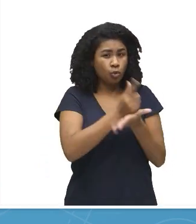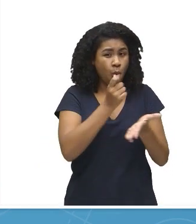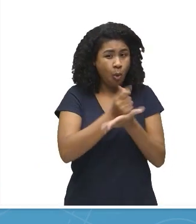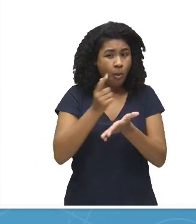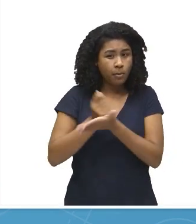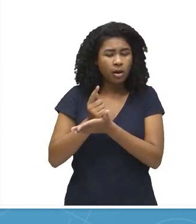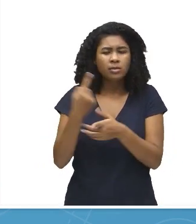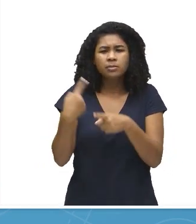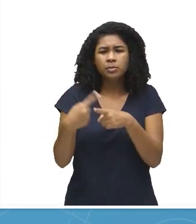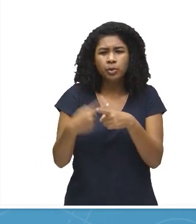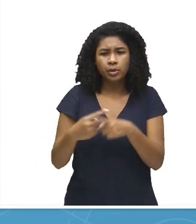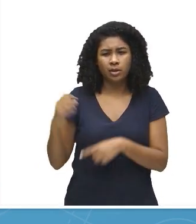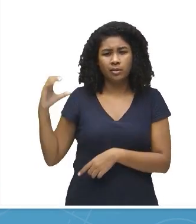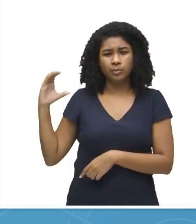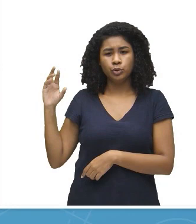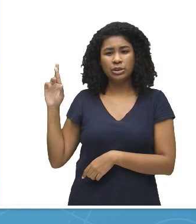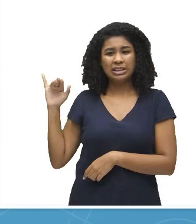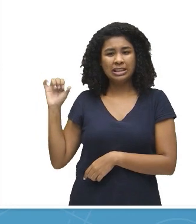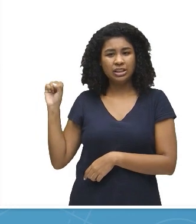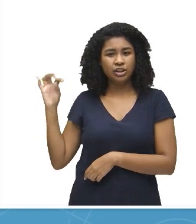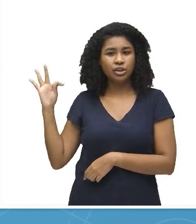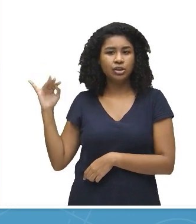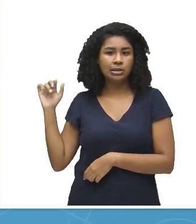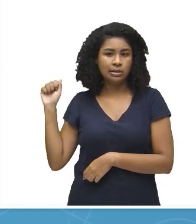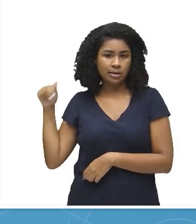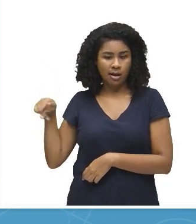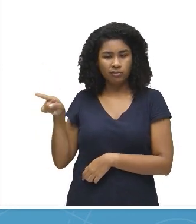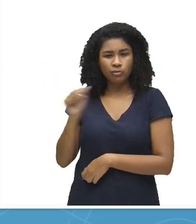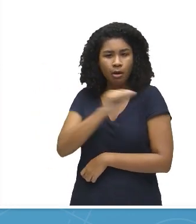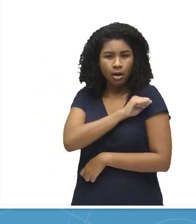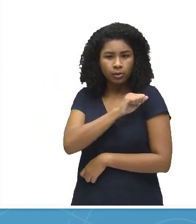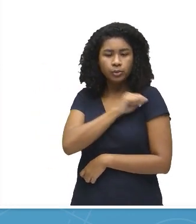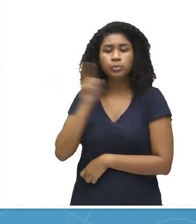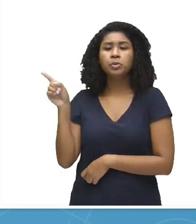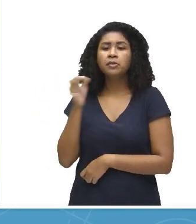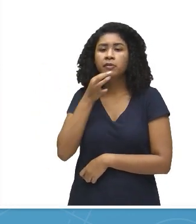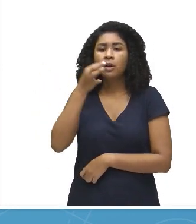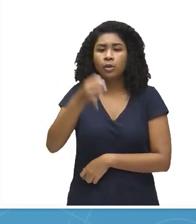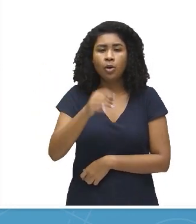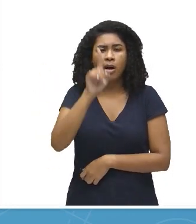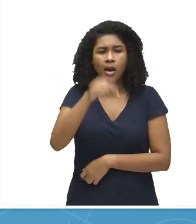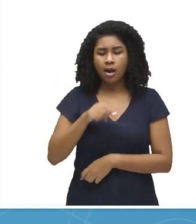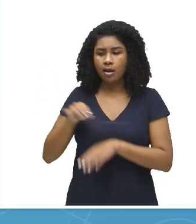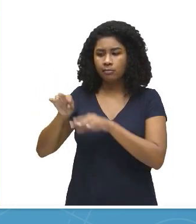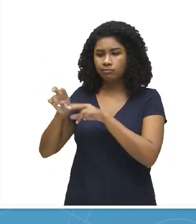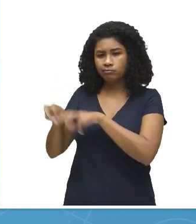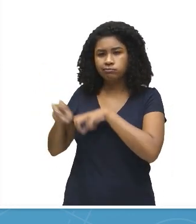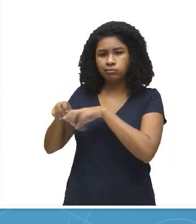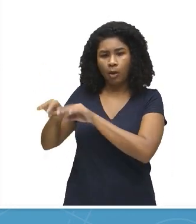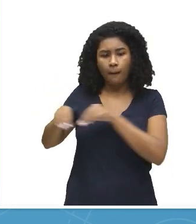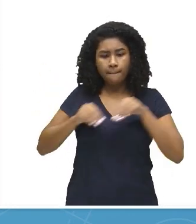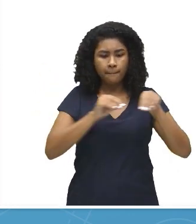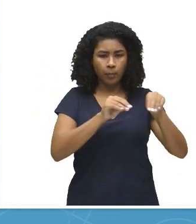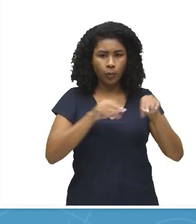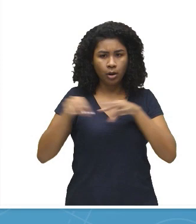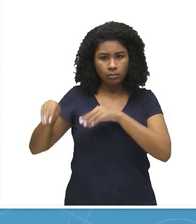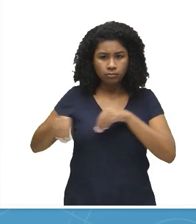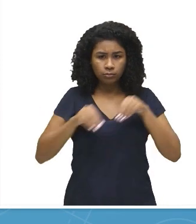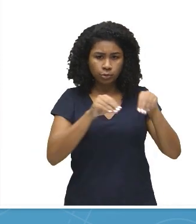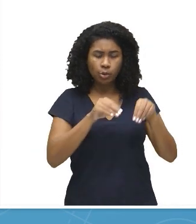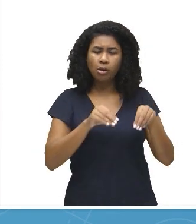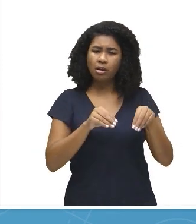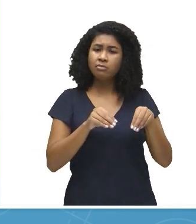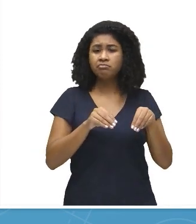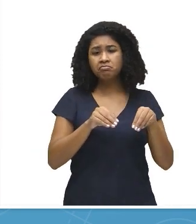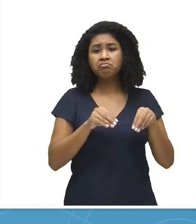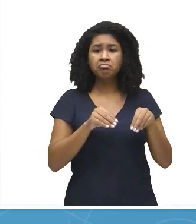Christian colocou o êxodo rural, né? O êxodo rural, ele, de forma indireta, ele aumentou o número de consumidores,